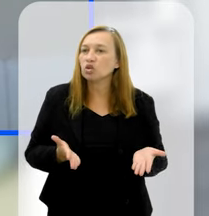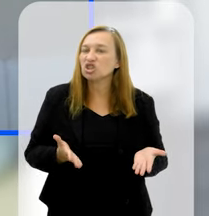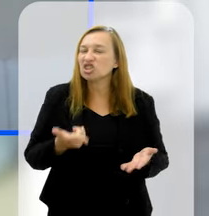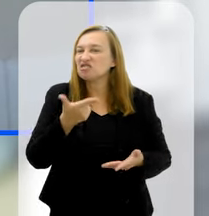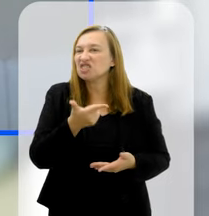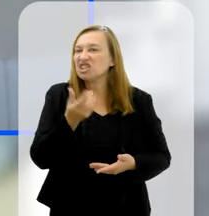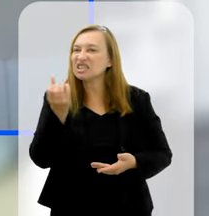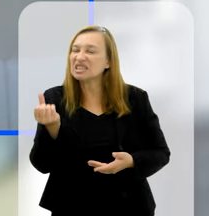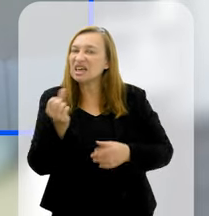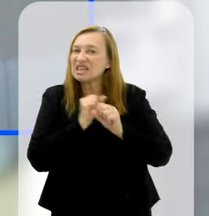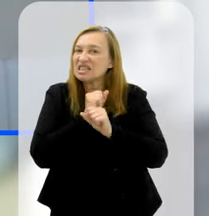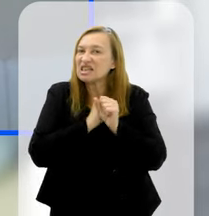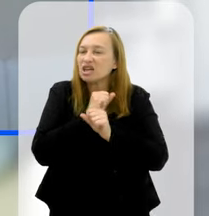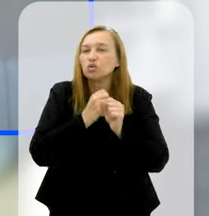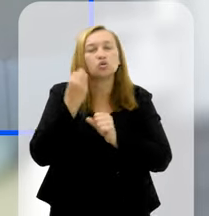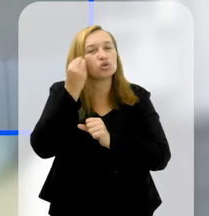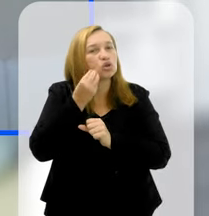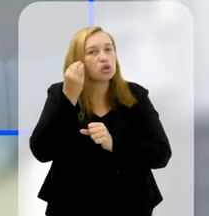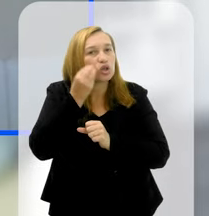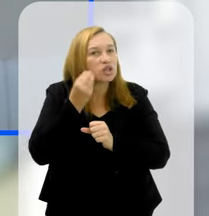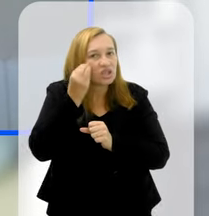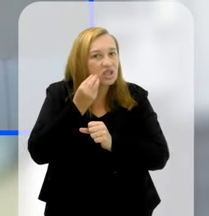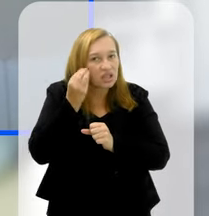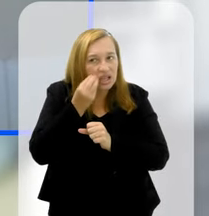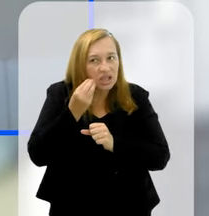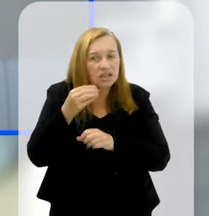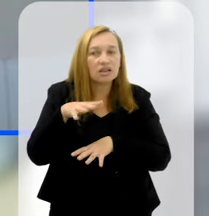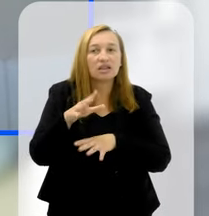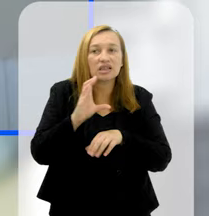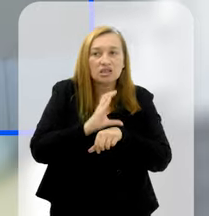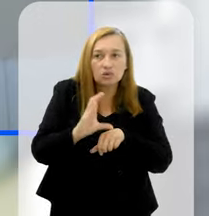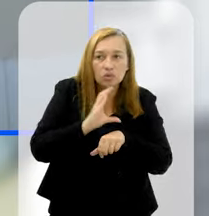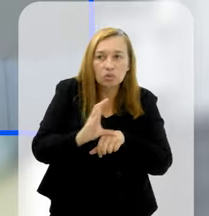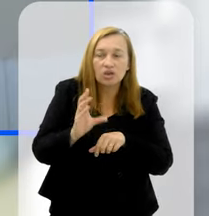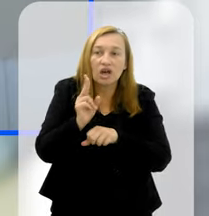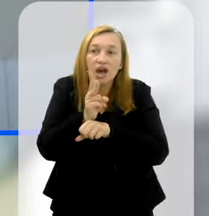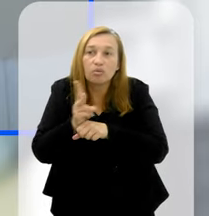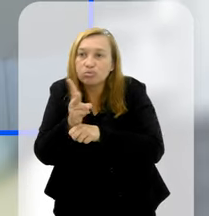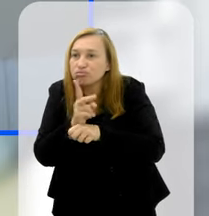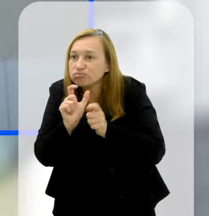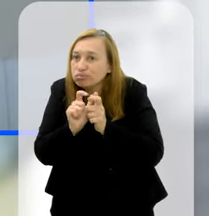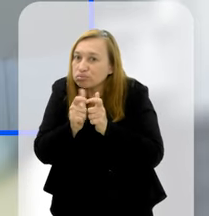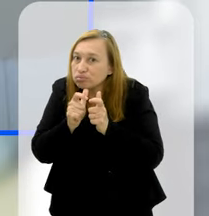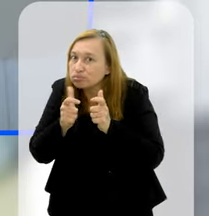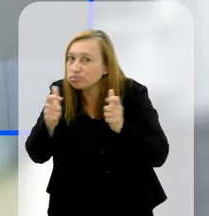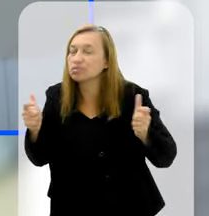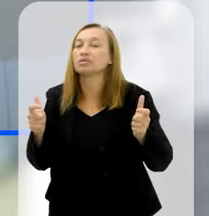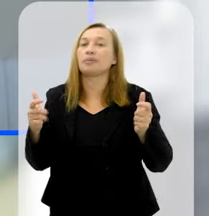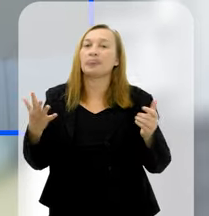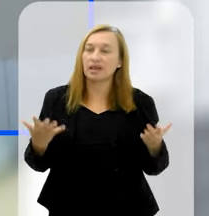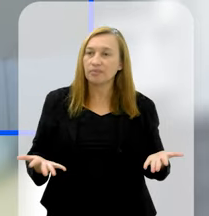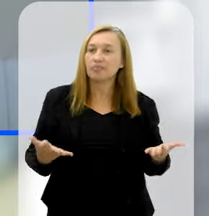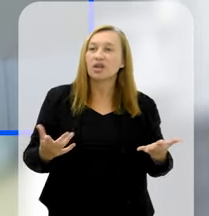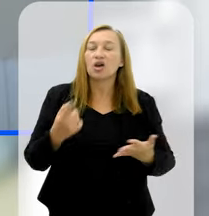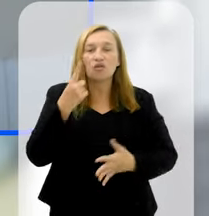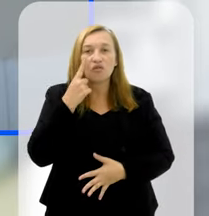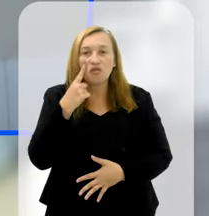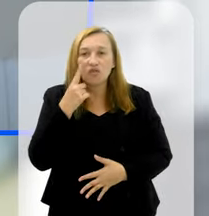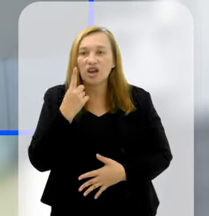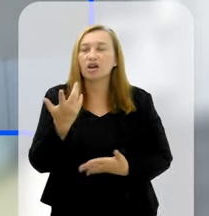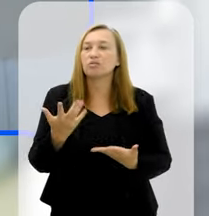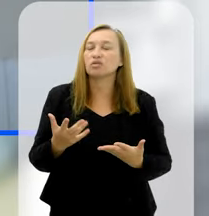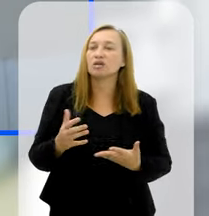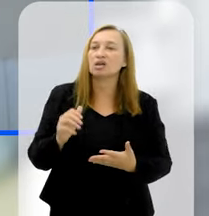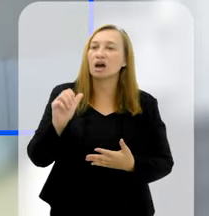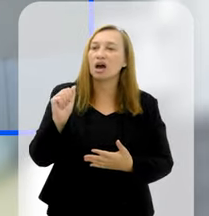hoje em dia já 26 anos de experiência nesse curso, e a procura é muito grande. Nós